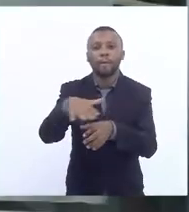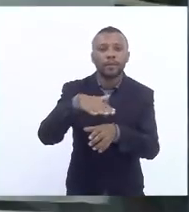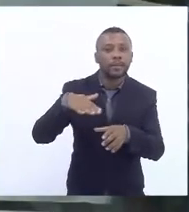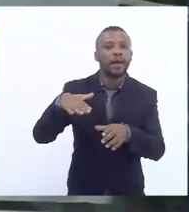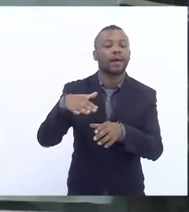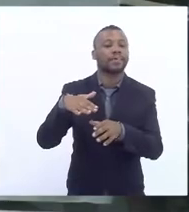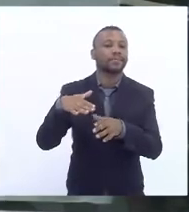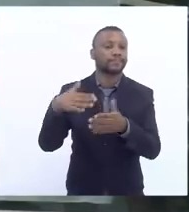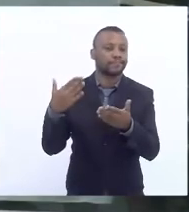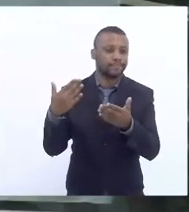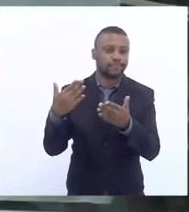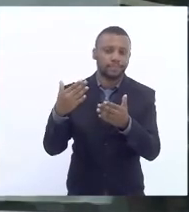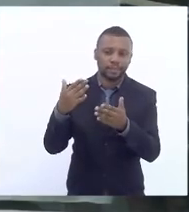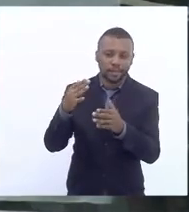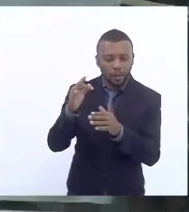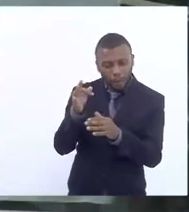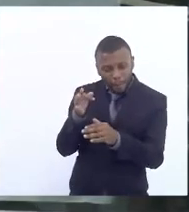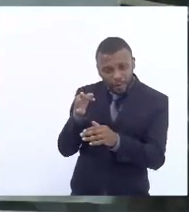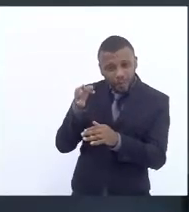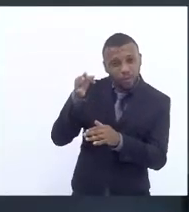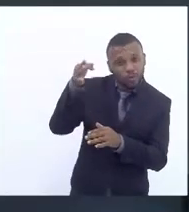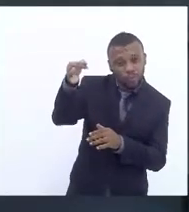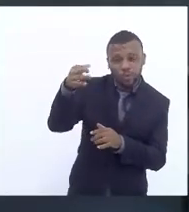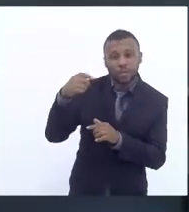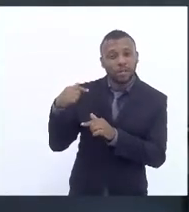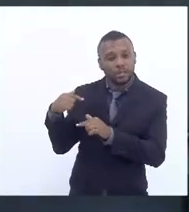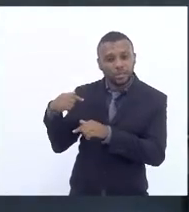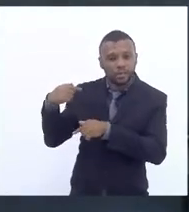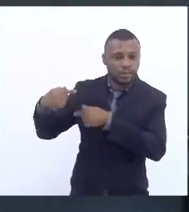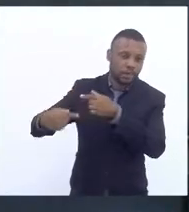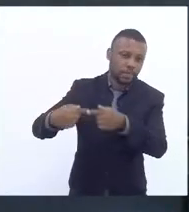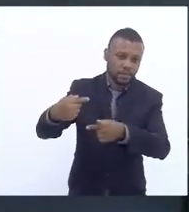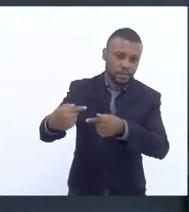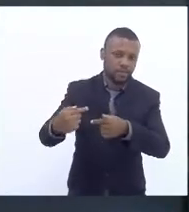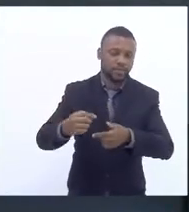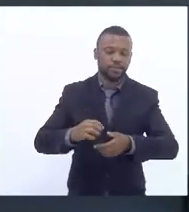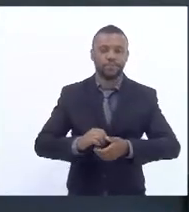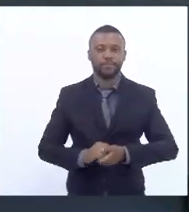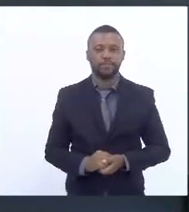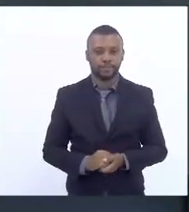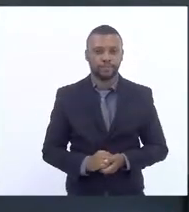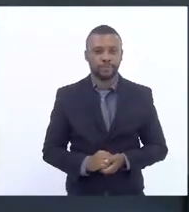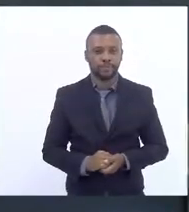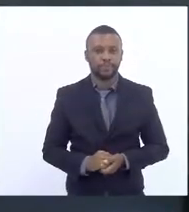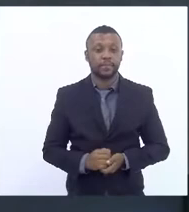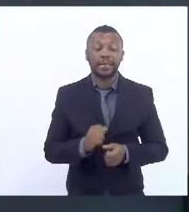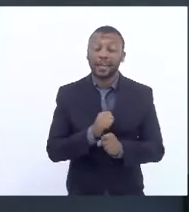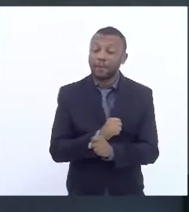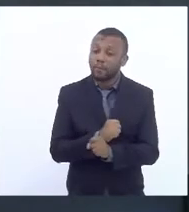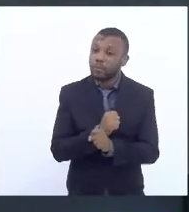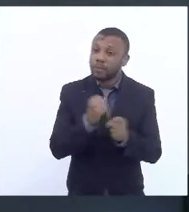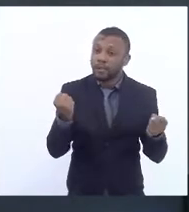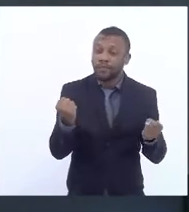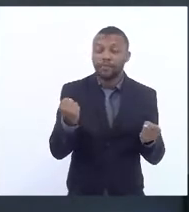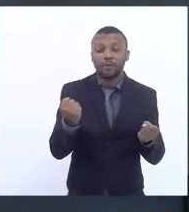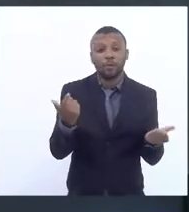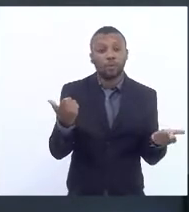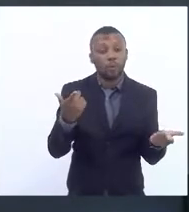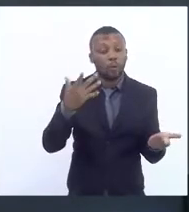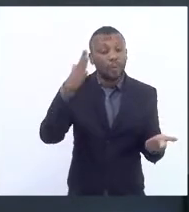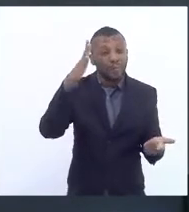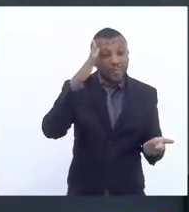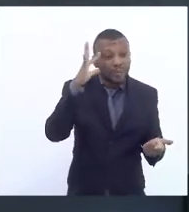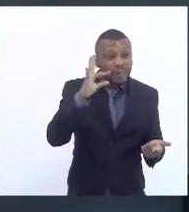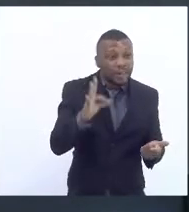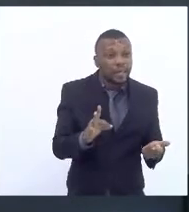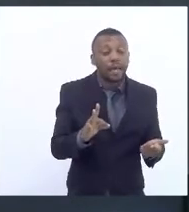uma futura geração. É inadmissível não se compreender a importância do trabalho